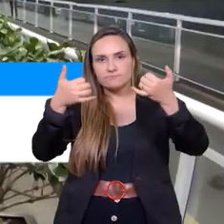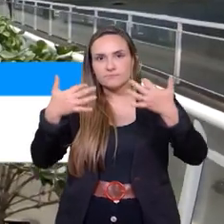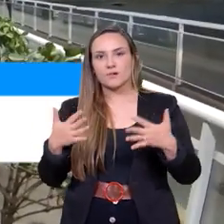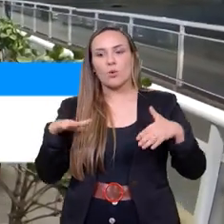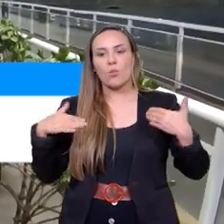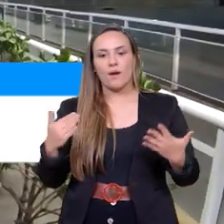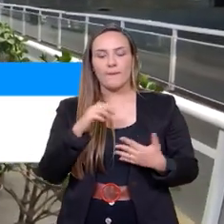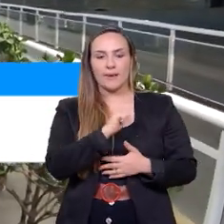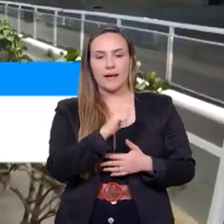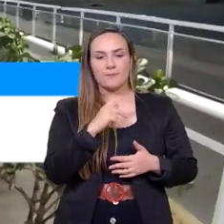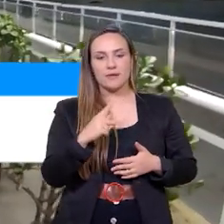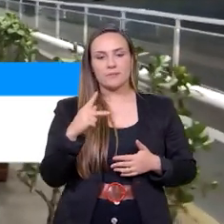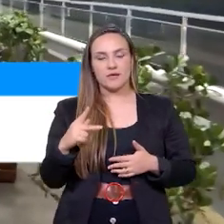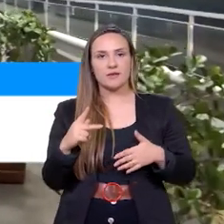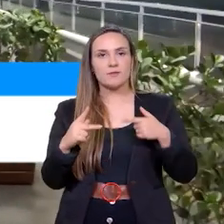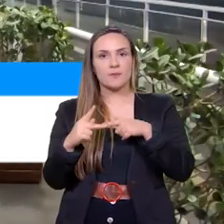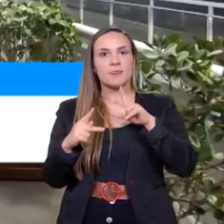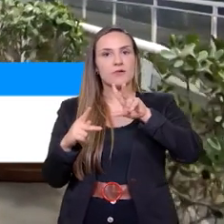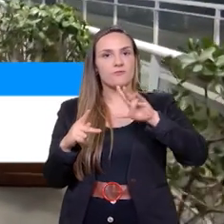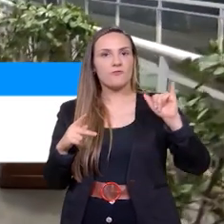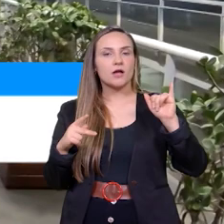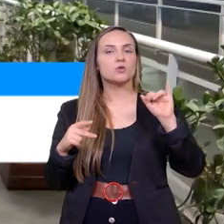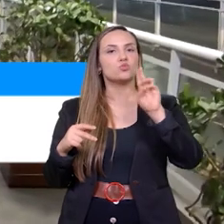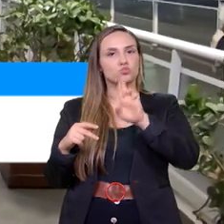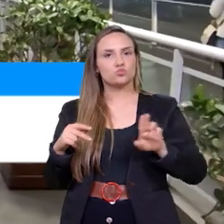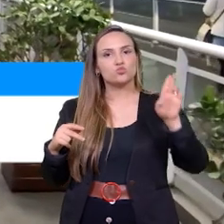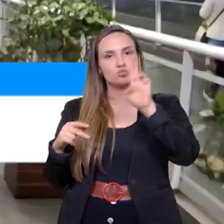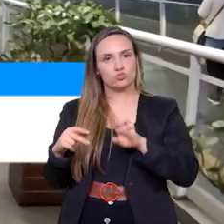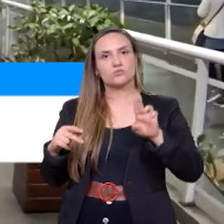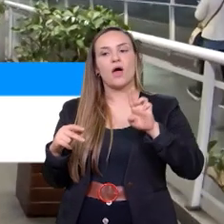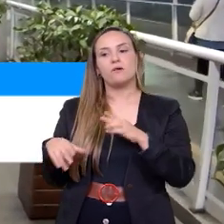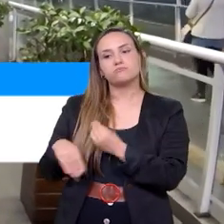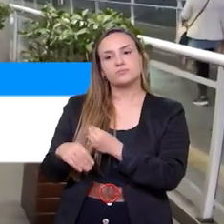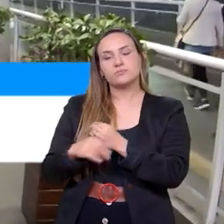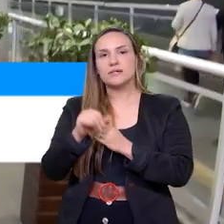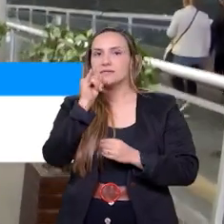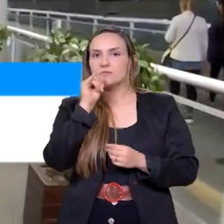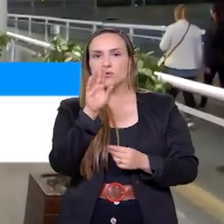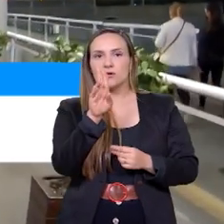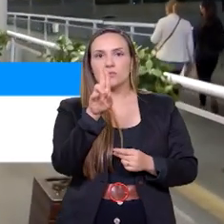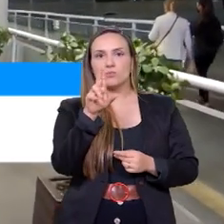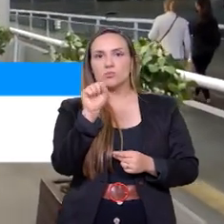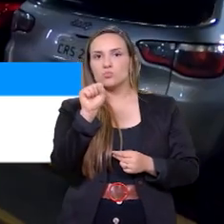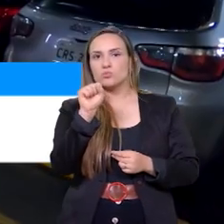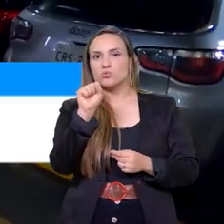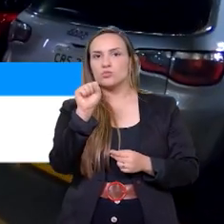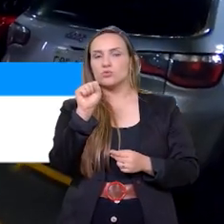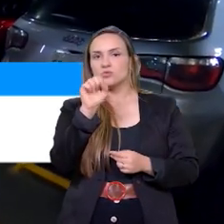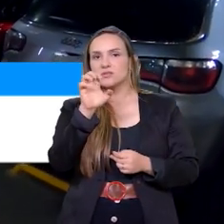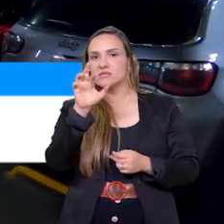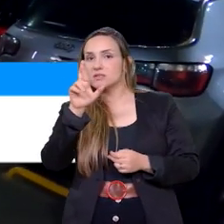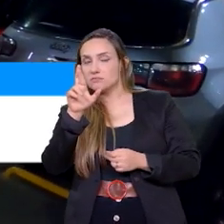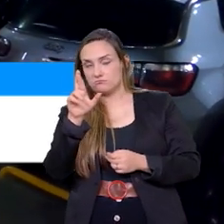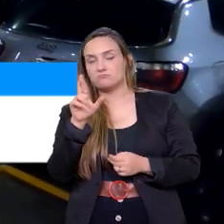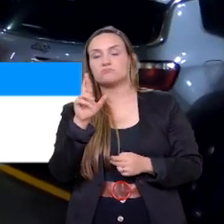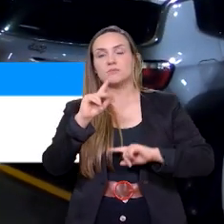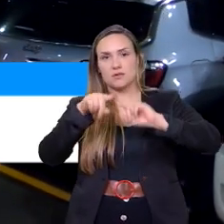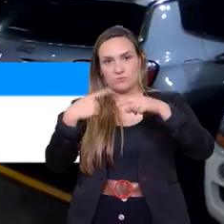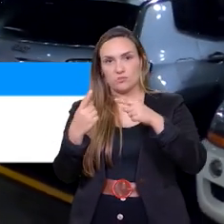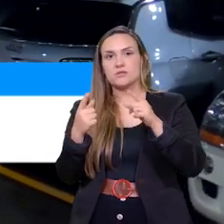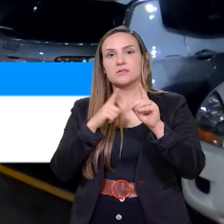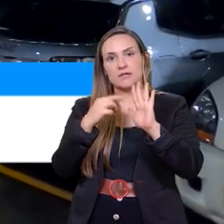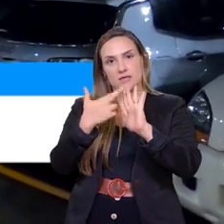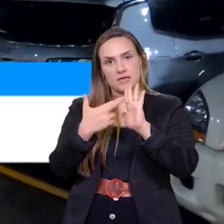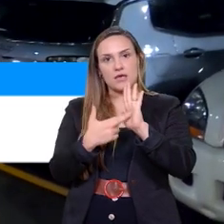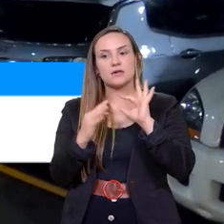que aplicativos de transporte para viagens alternativos como boser autorizadas após